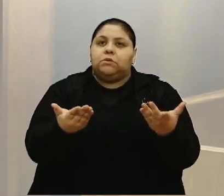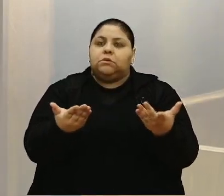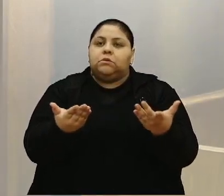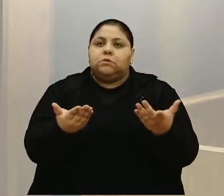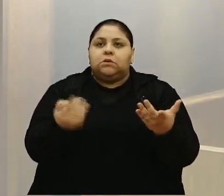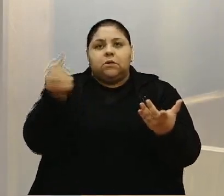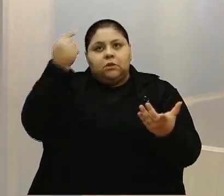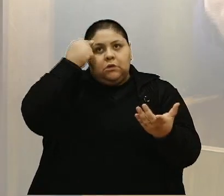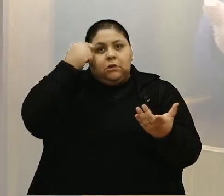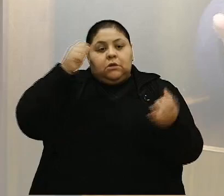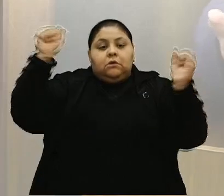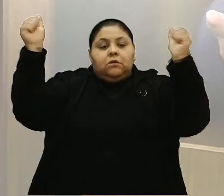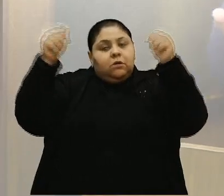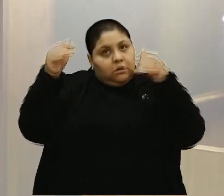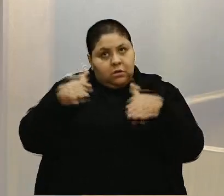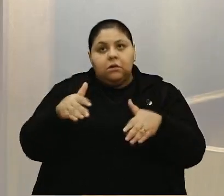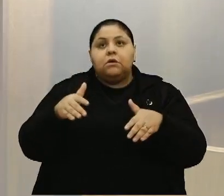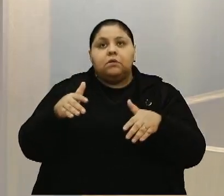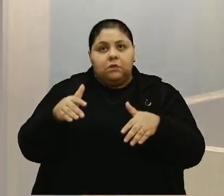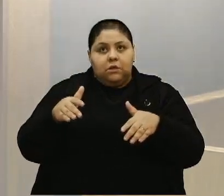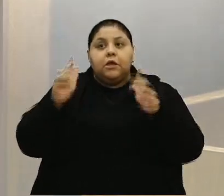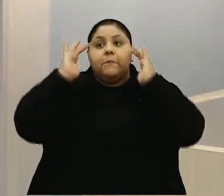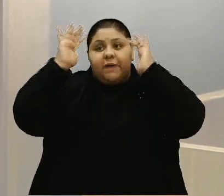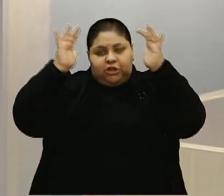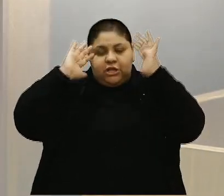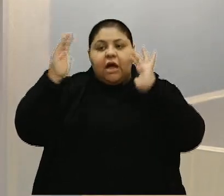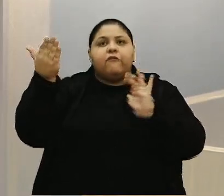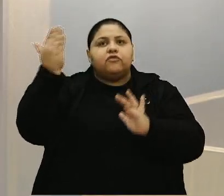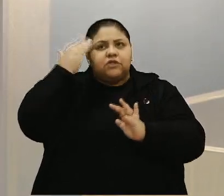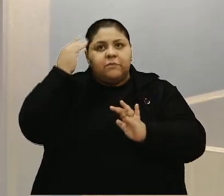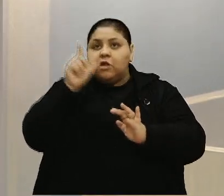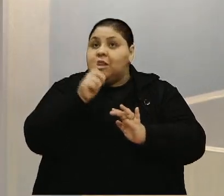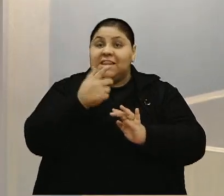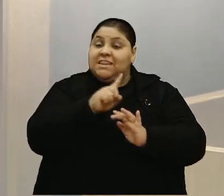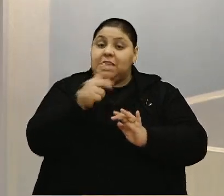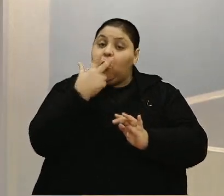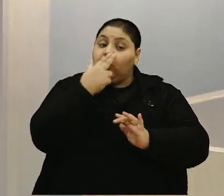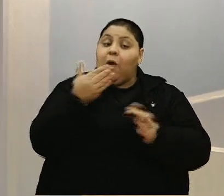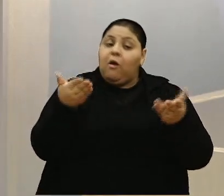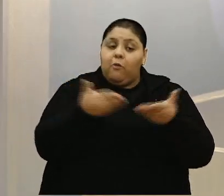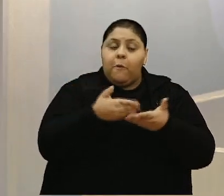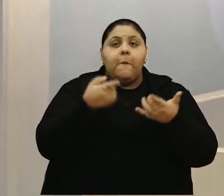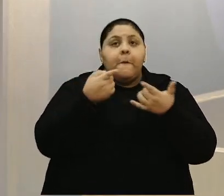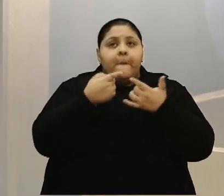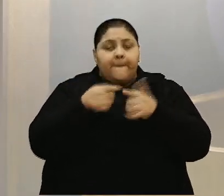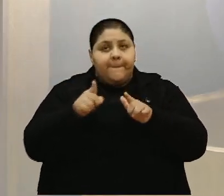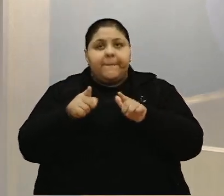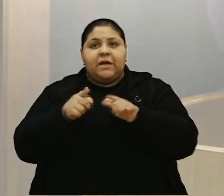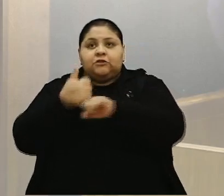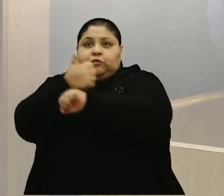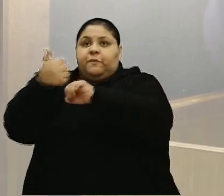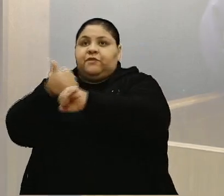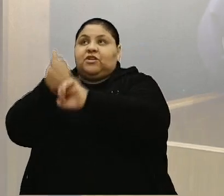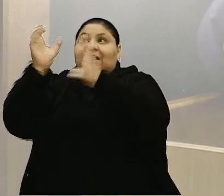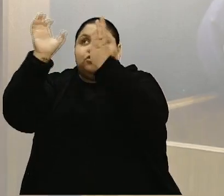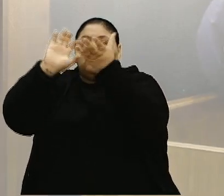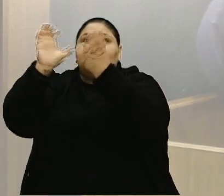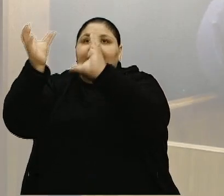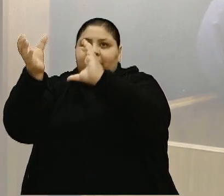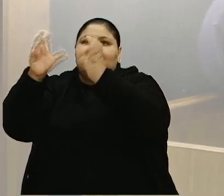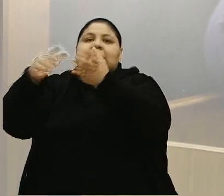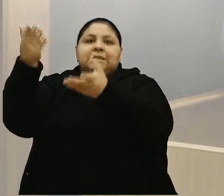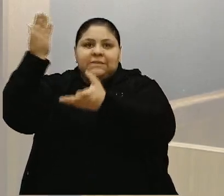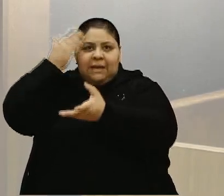Considerando que a chuva ela era prevista, não é isso? Não nesse volume, mas o clima já falava